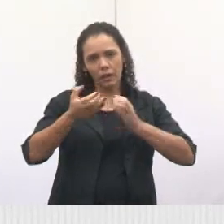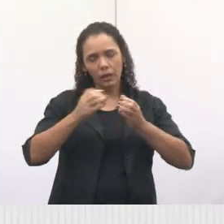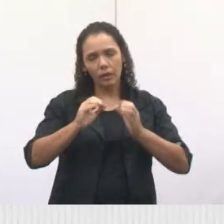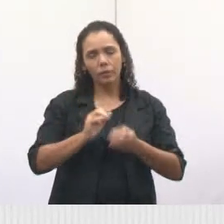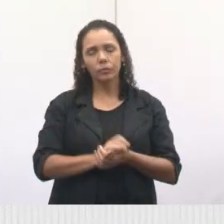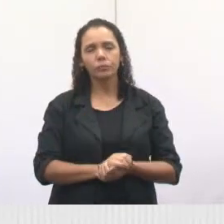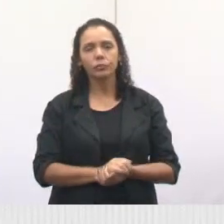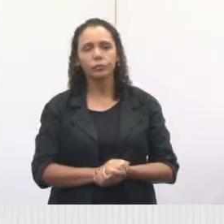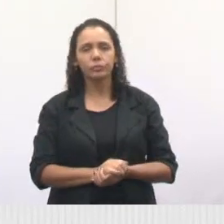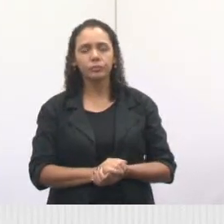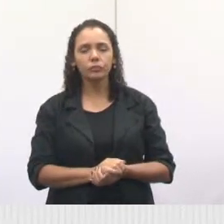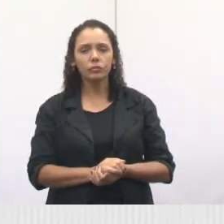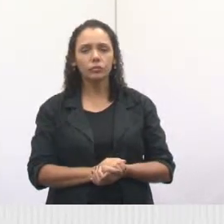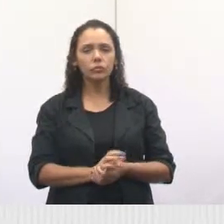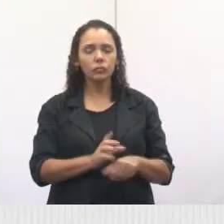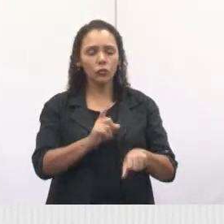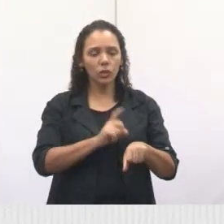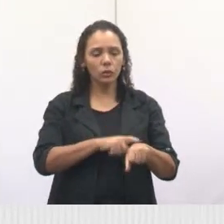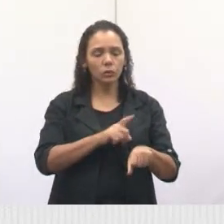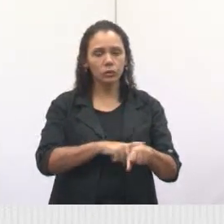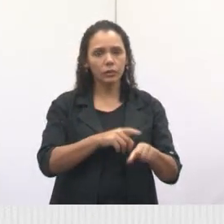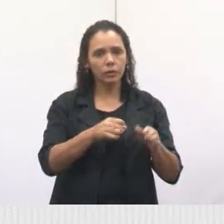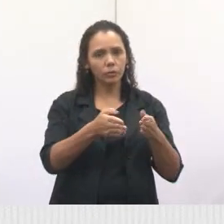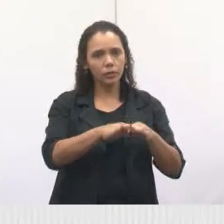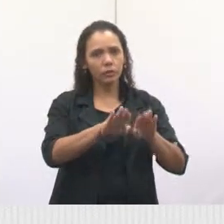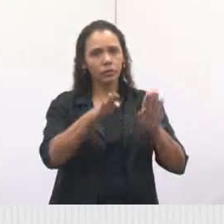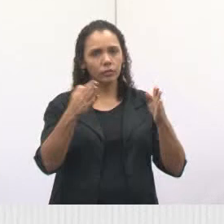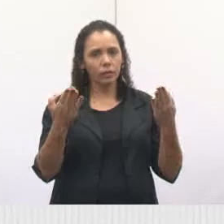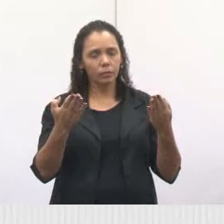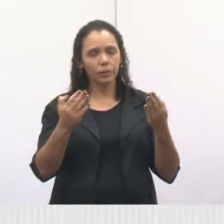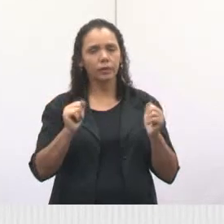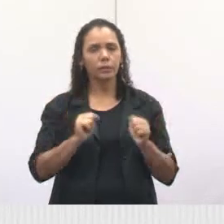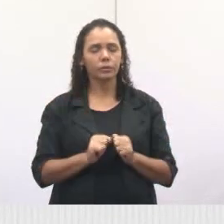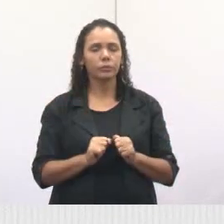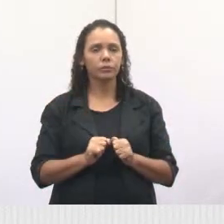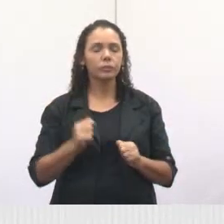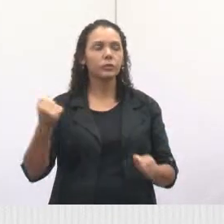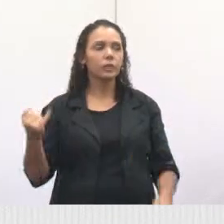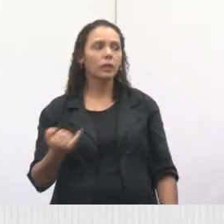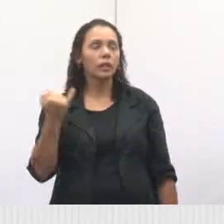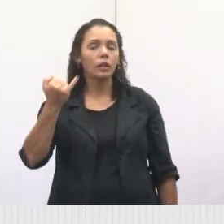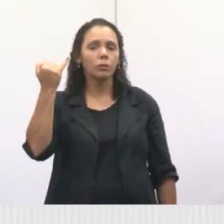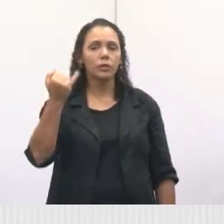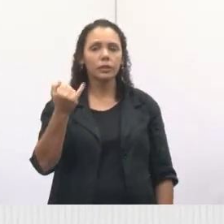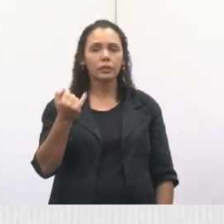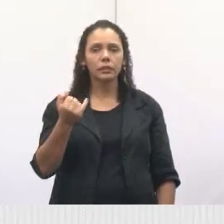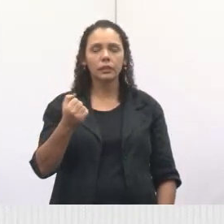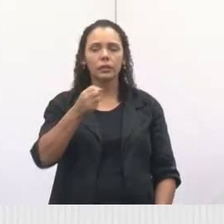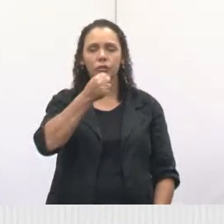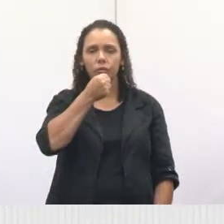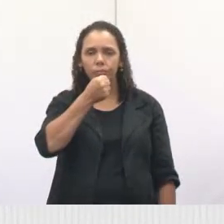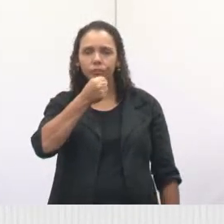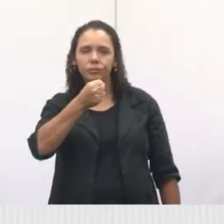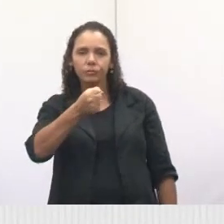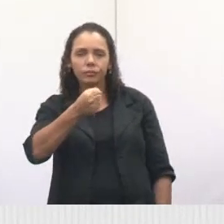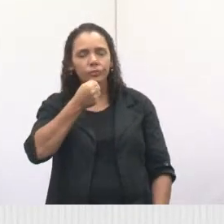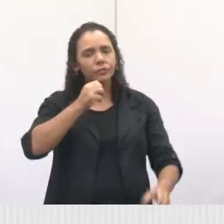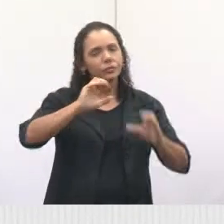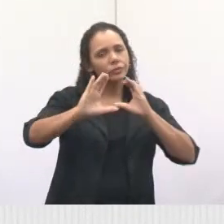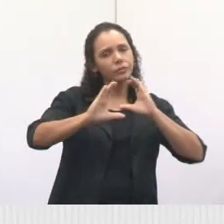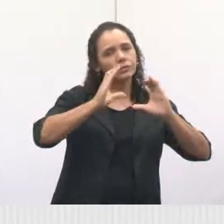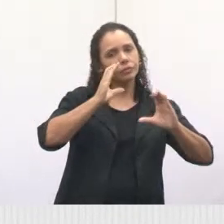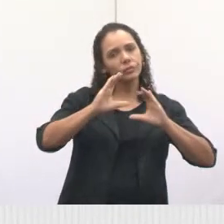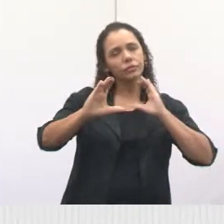funcionamento, funcionamento do Casa Viva Vida. Olha, é importante o karaokê, uma atividade cultural, de